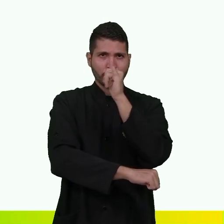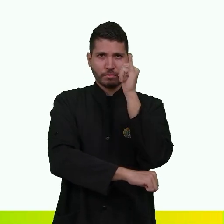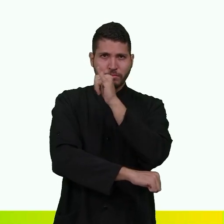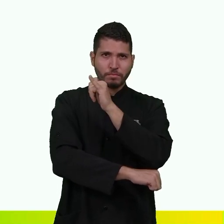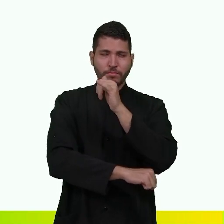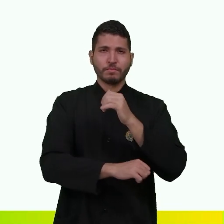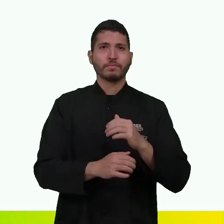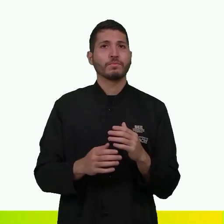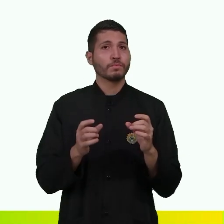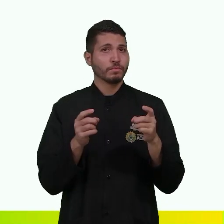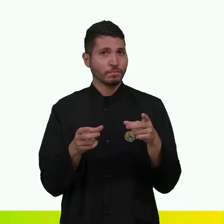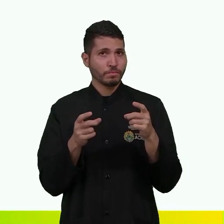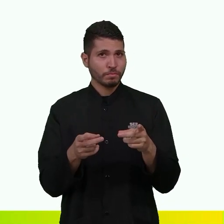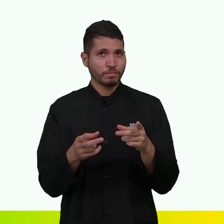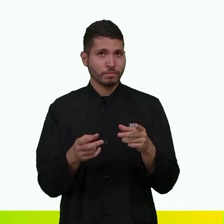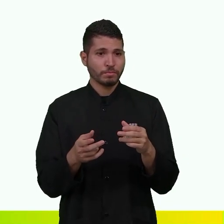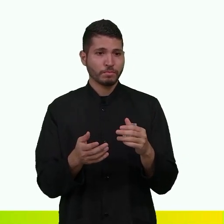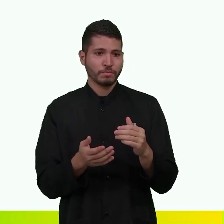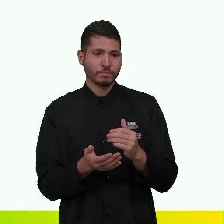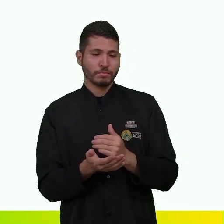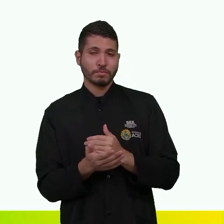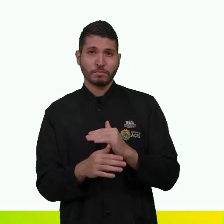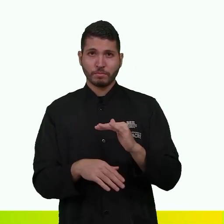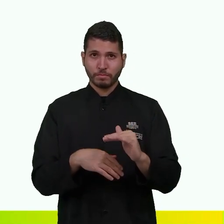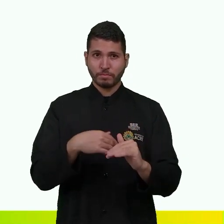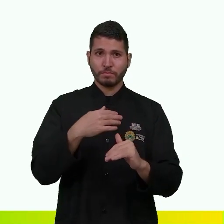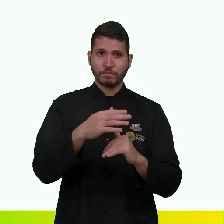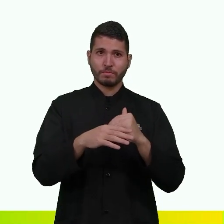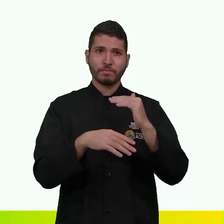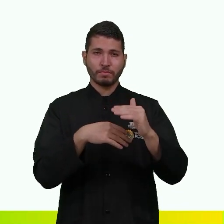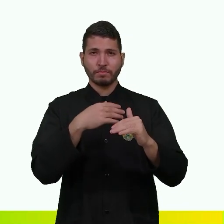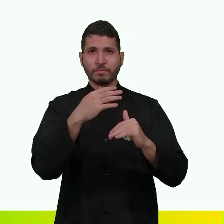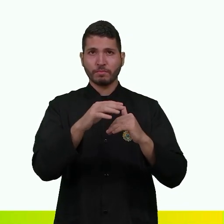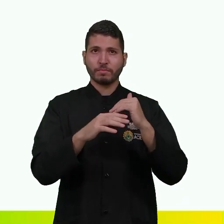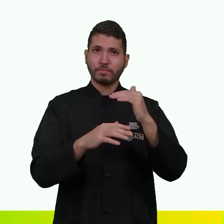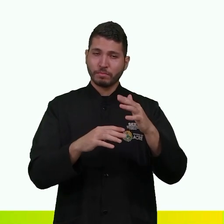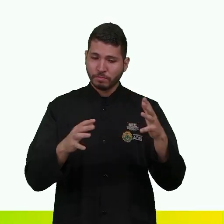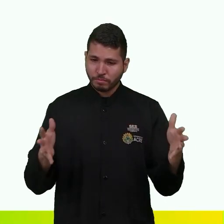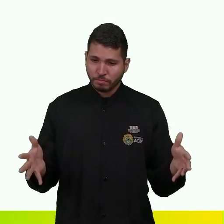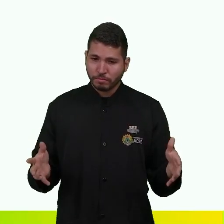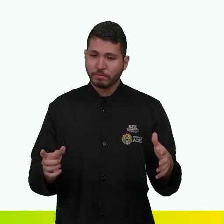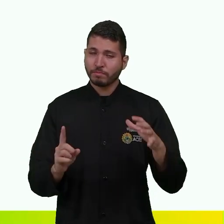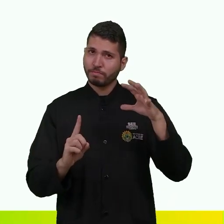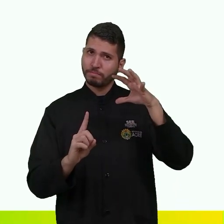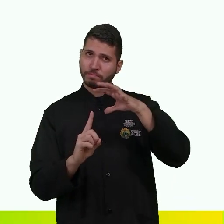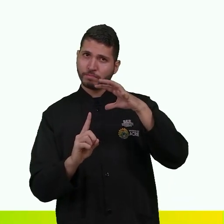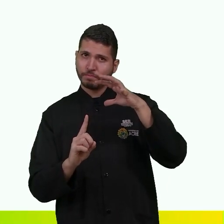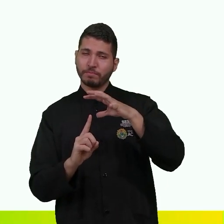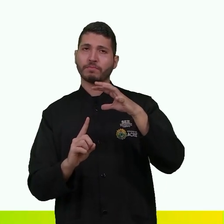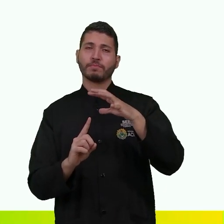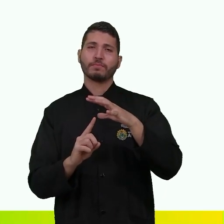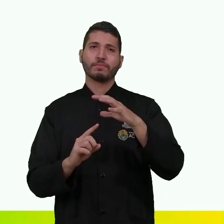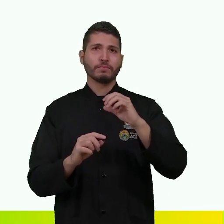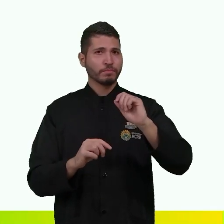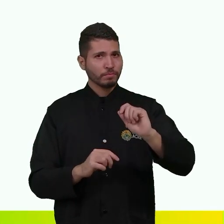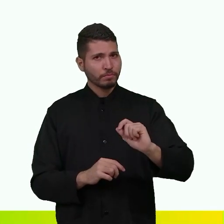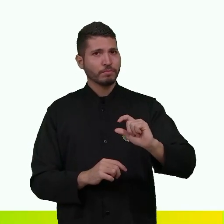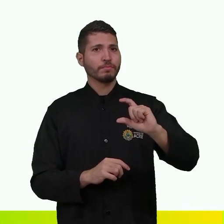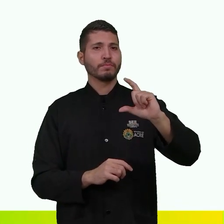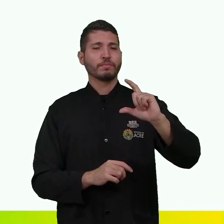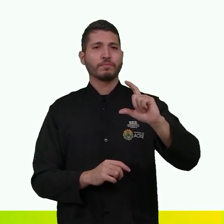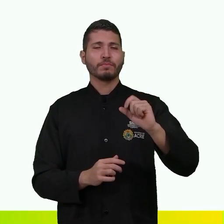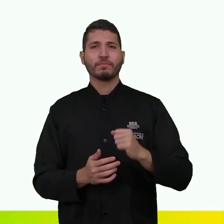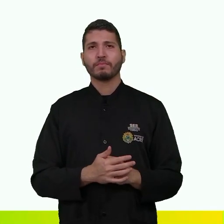Então, tem uma demanda de produtos que estimula o crescimento das cidades e atrai trabalhadores especializados.